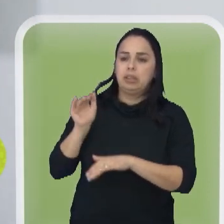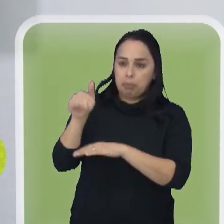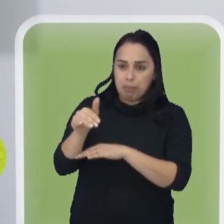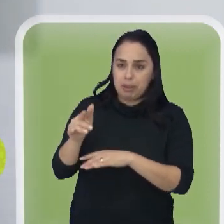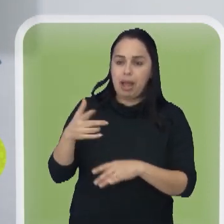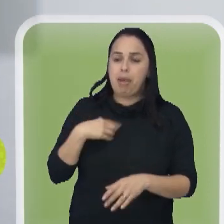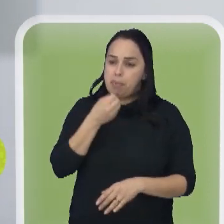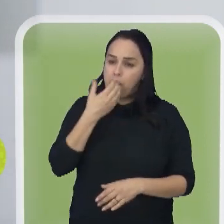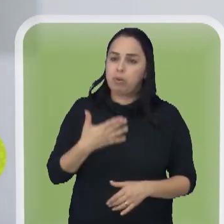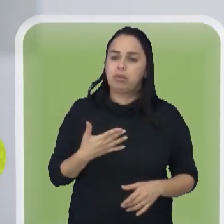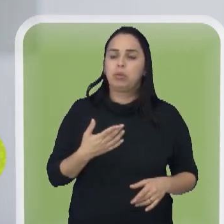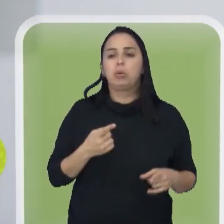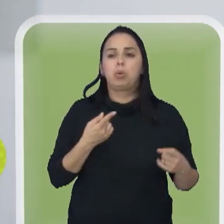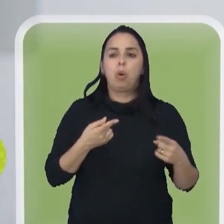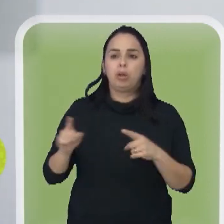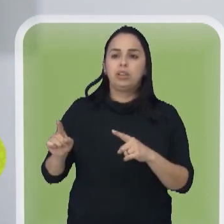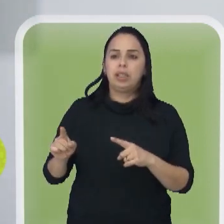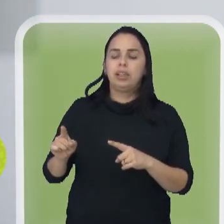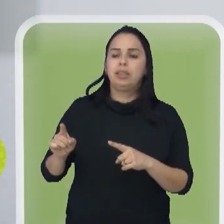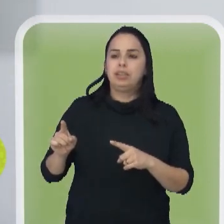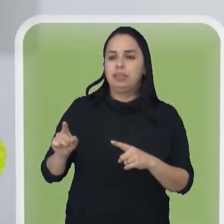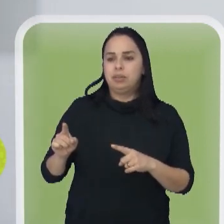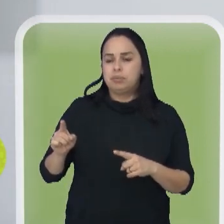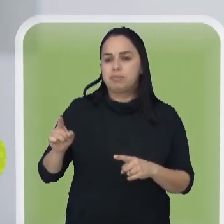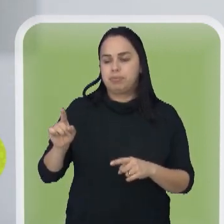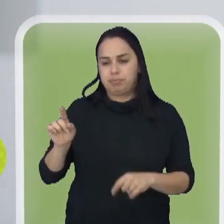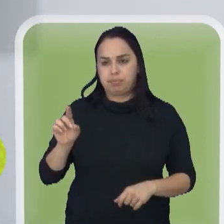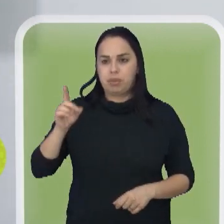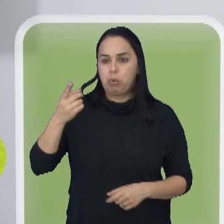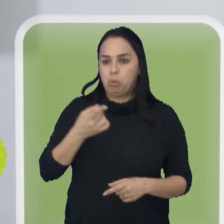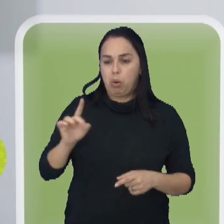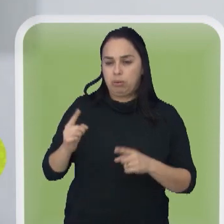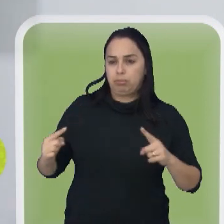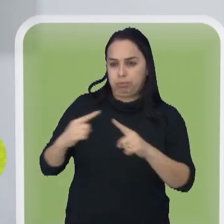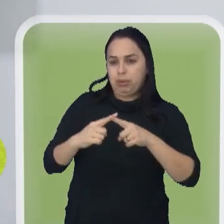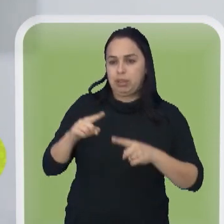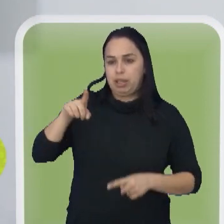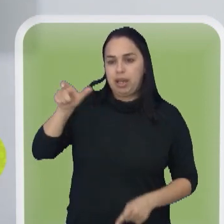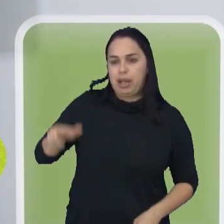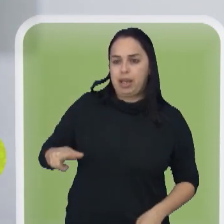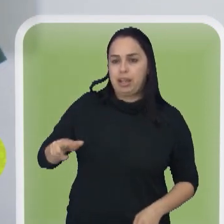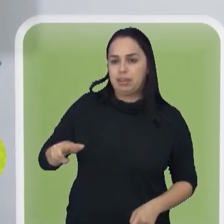o Desportivo Brasil aqui, o Lohan, que jogou, entrou como titular com a camisa 9,